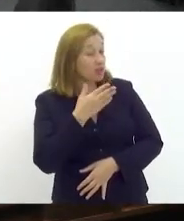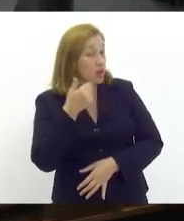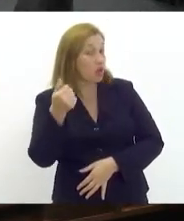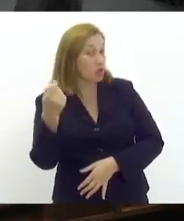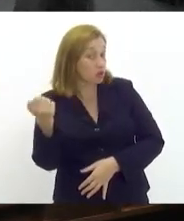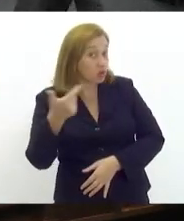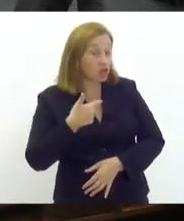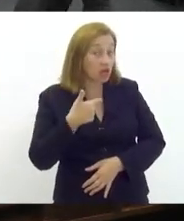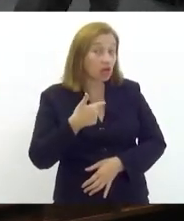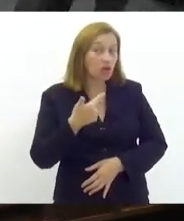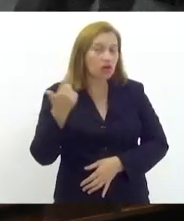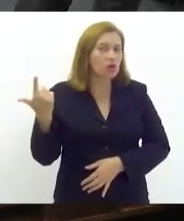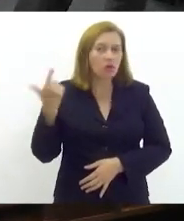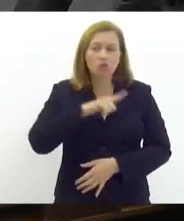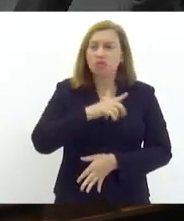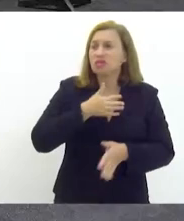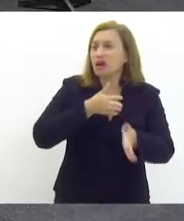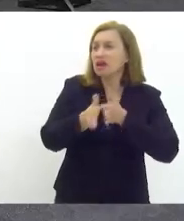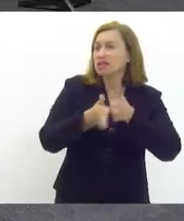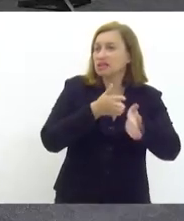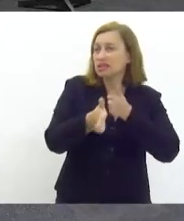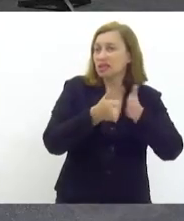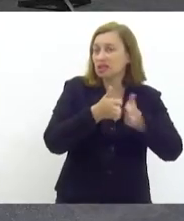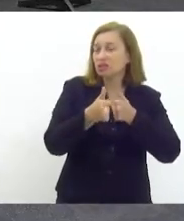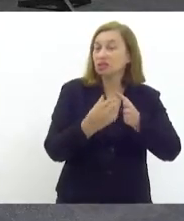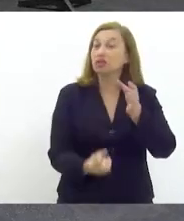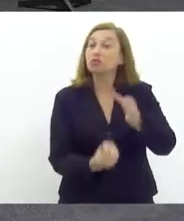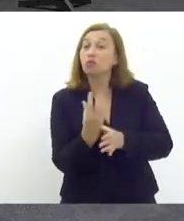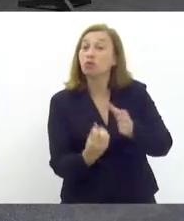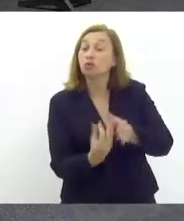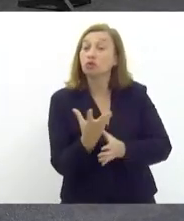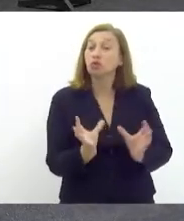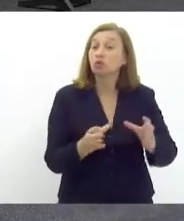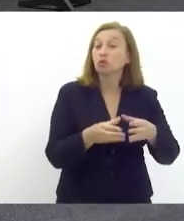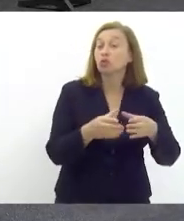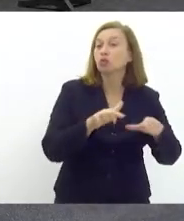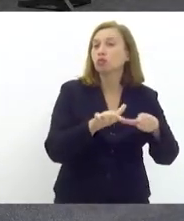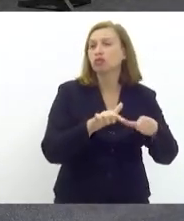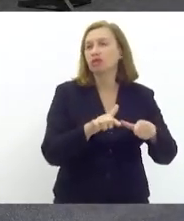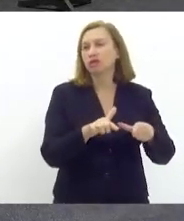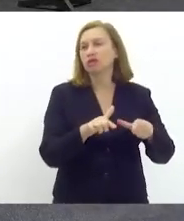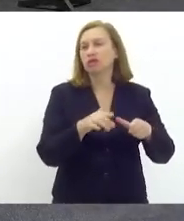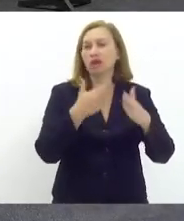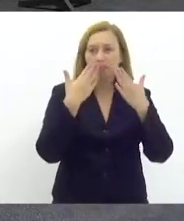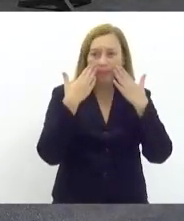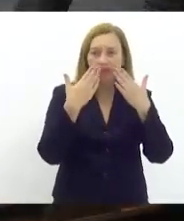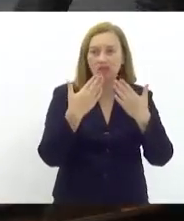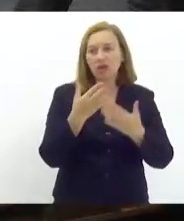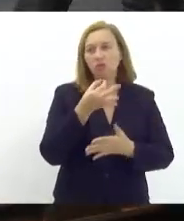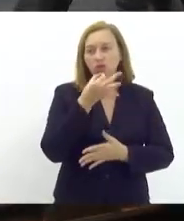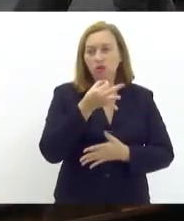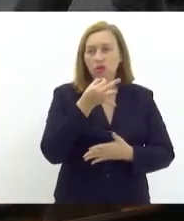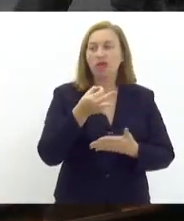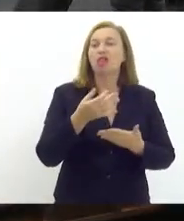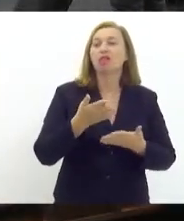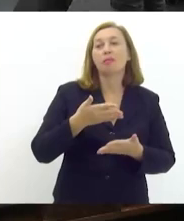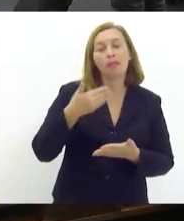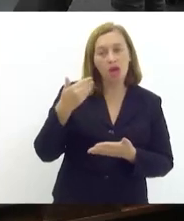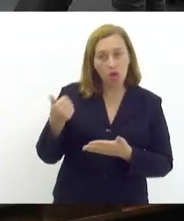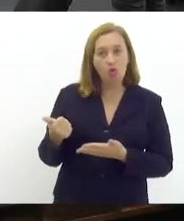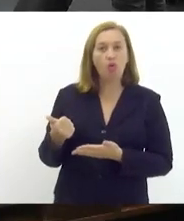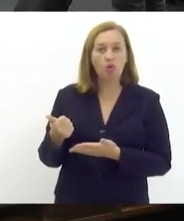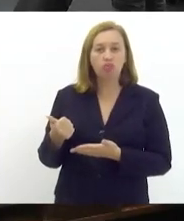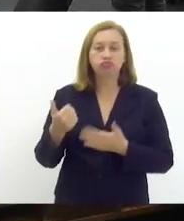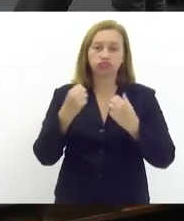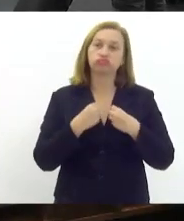conseguindo ter acesso ao que está sendo produzido e apresentar suas sugestões Então nada melhor do que